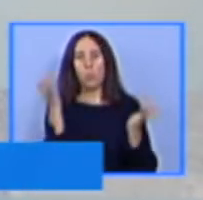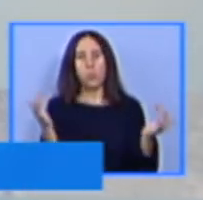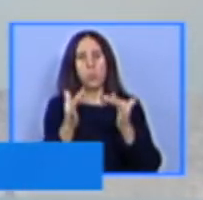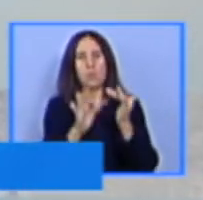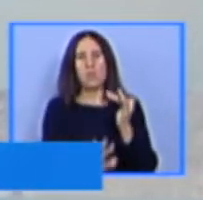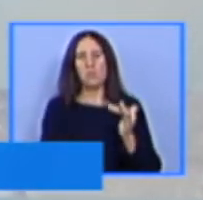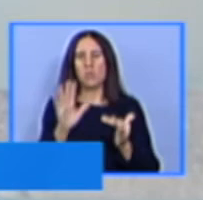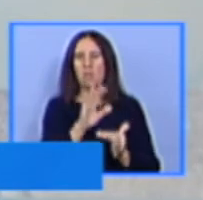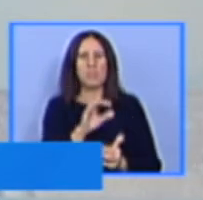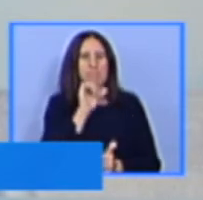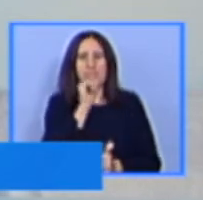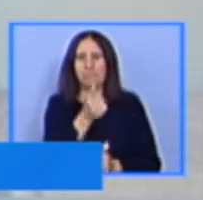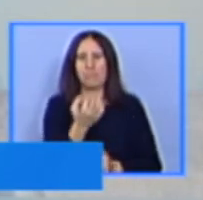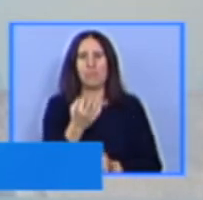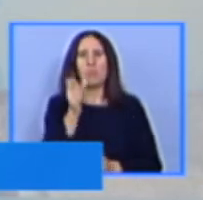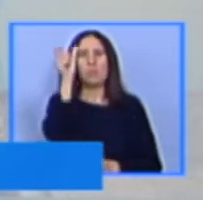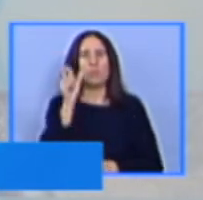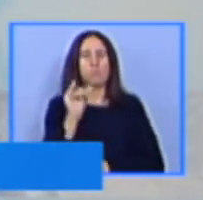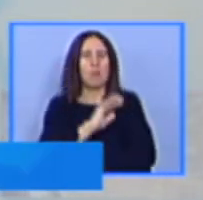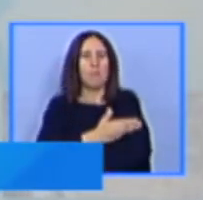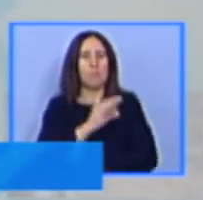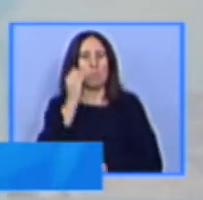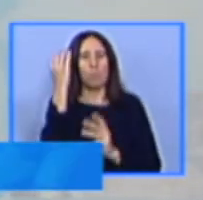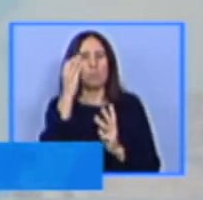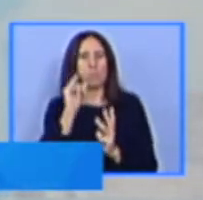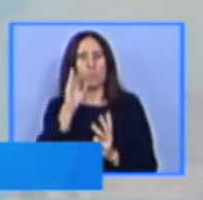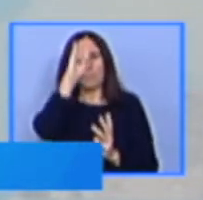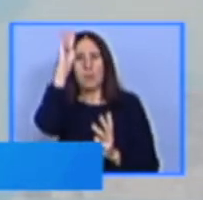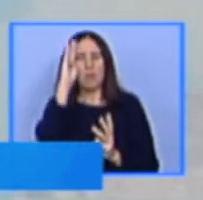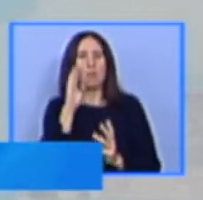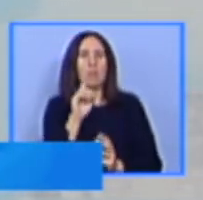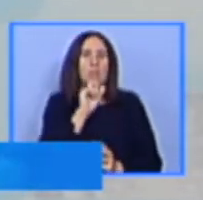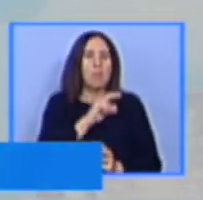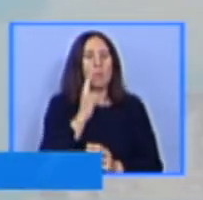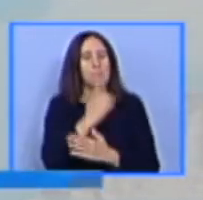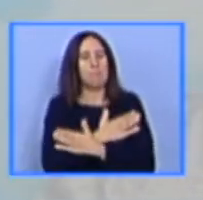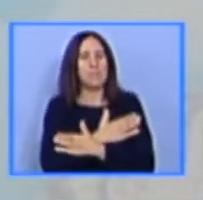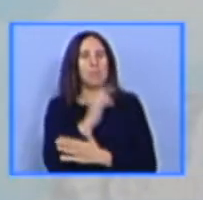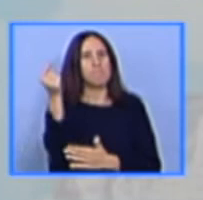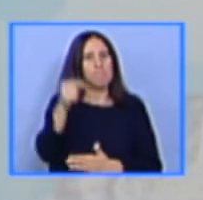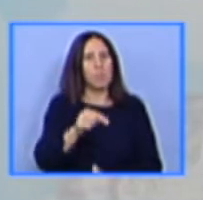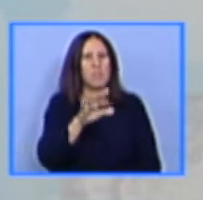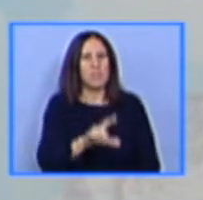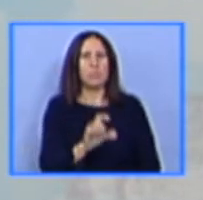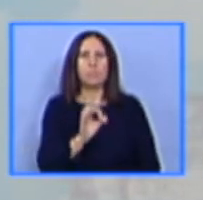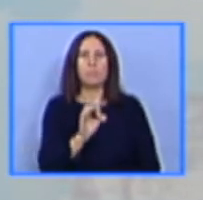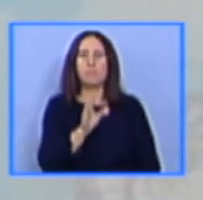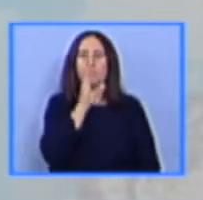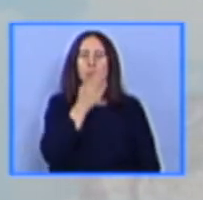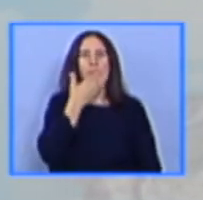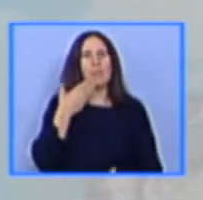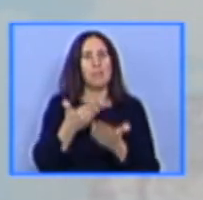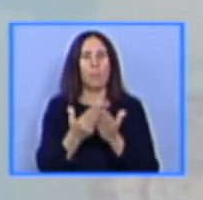de facto não é prático. Uma pessoa que esteja em Aveiro, que esteja no Porto, que esteja em Braga, pode, por causa de uma questão de amizade, deslocar-se até Lisboa, mas não é uma coisa que seja prática. E,